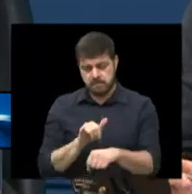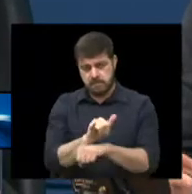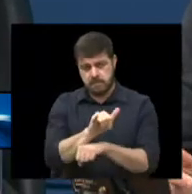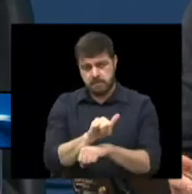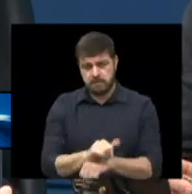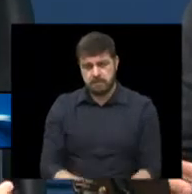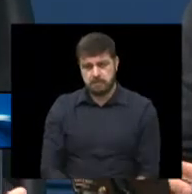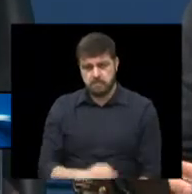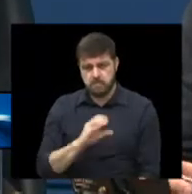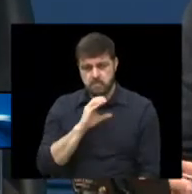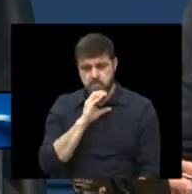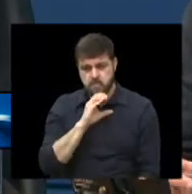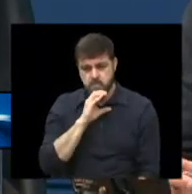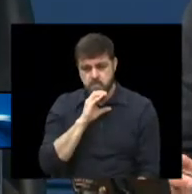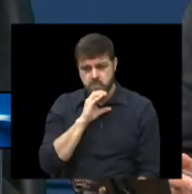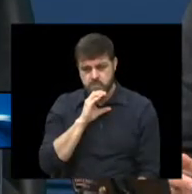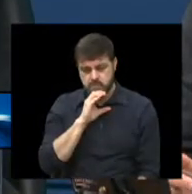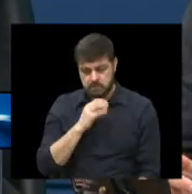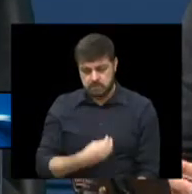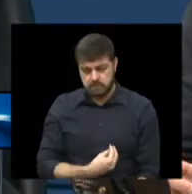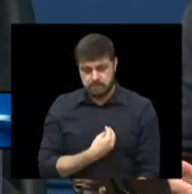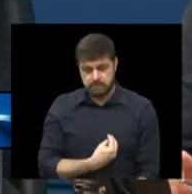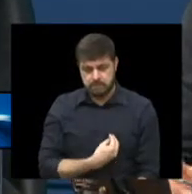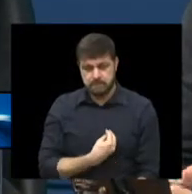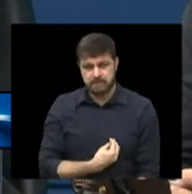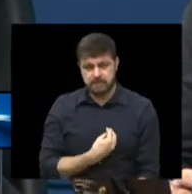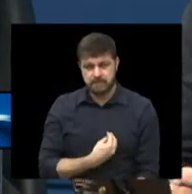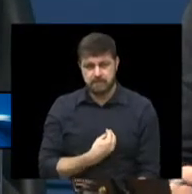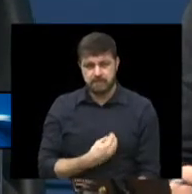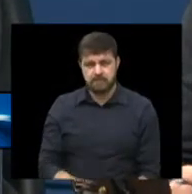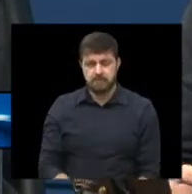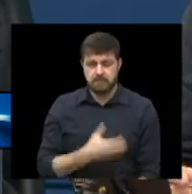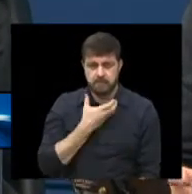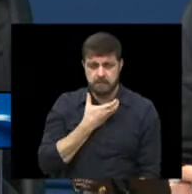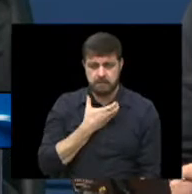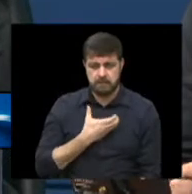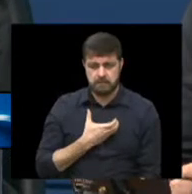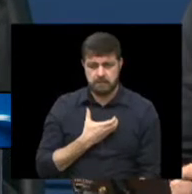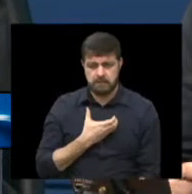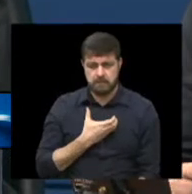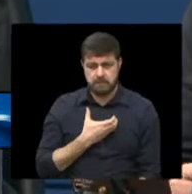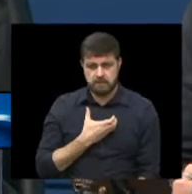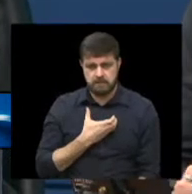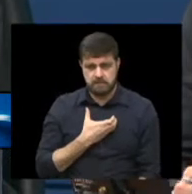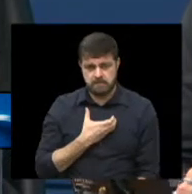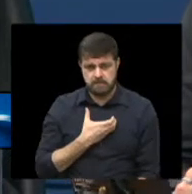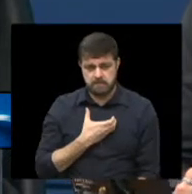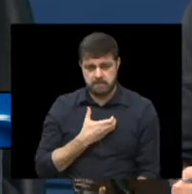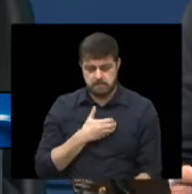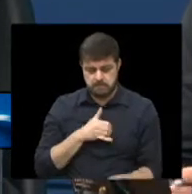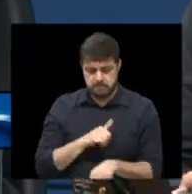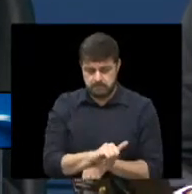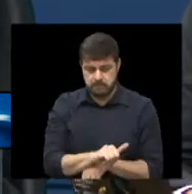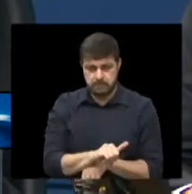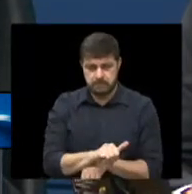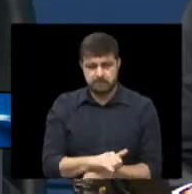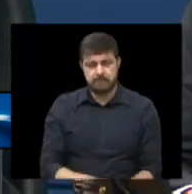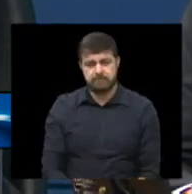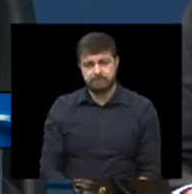ausente. Carlão do PT, presente. Carmo Luiz,